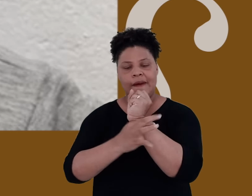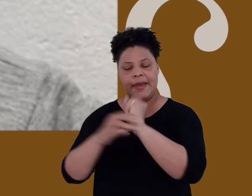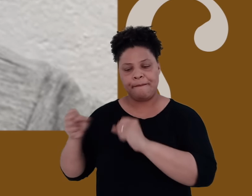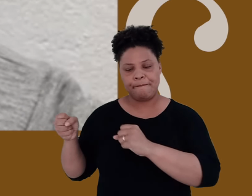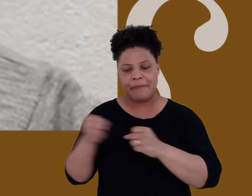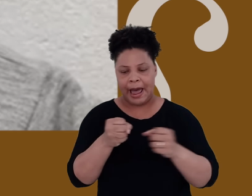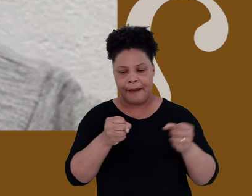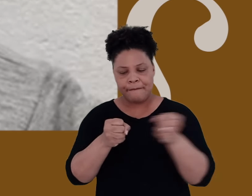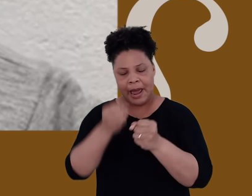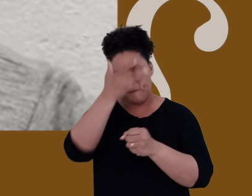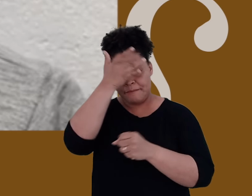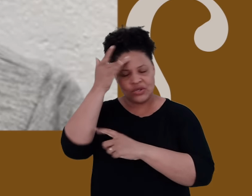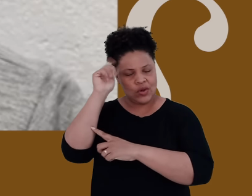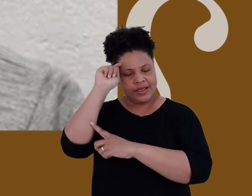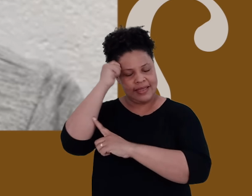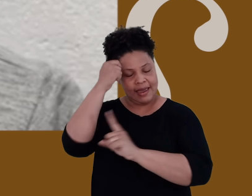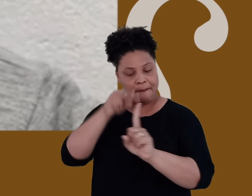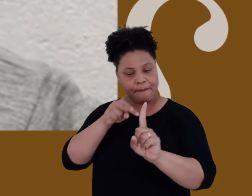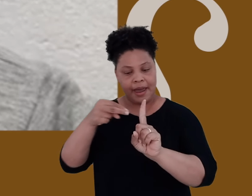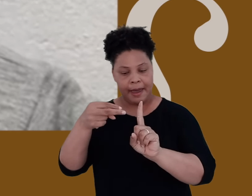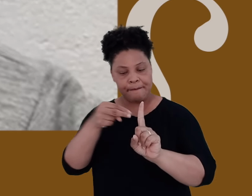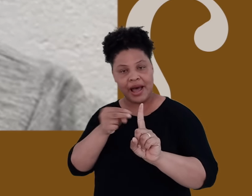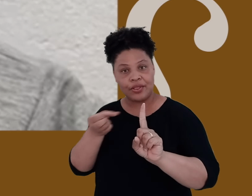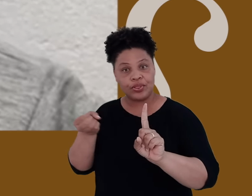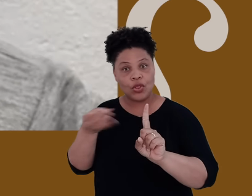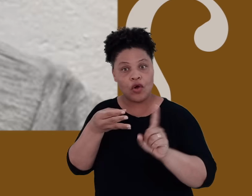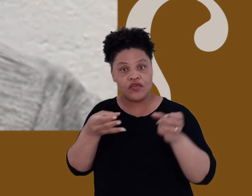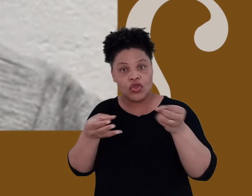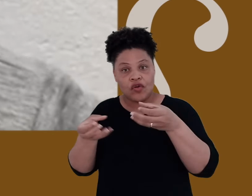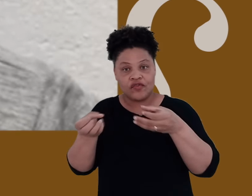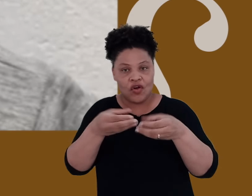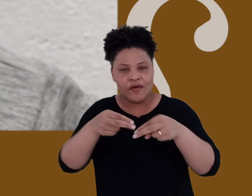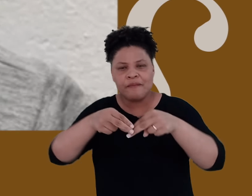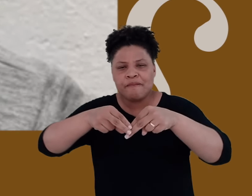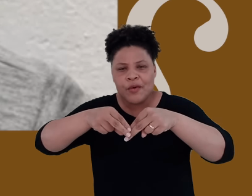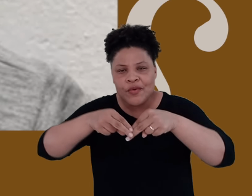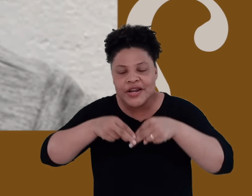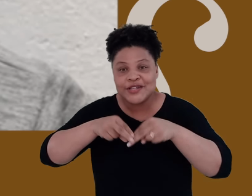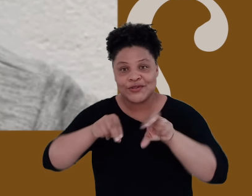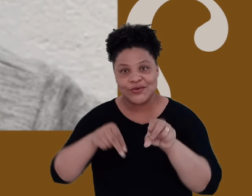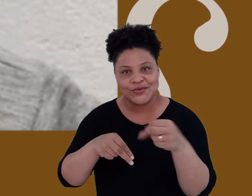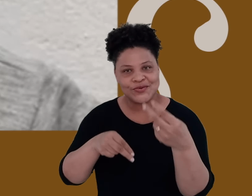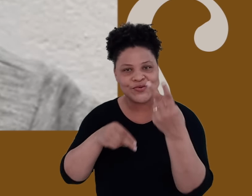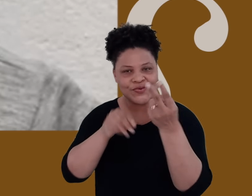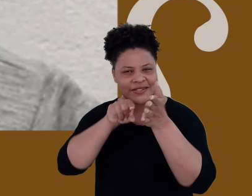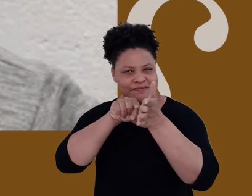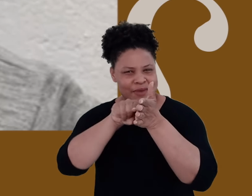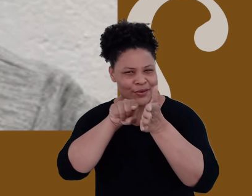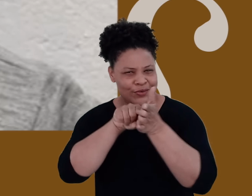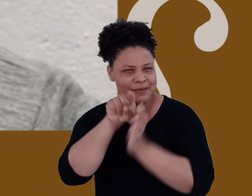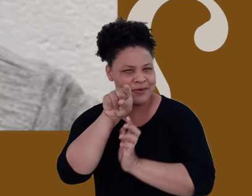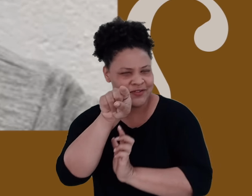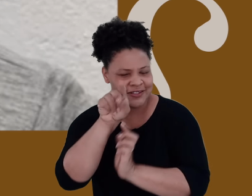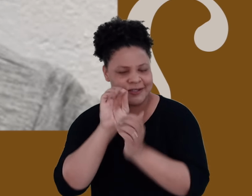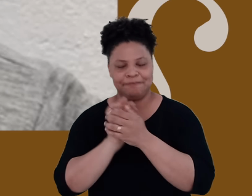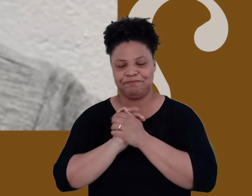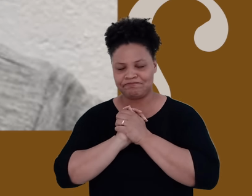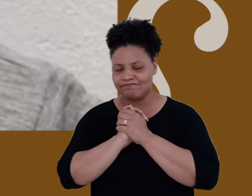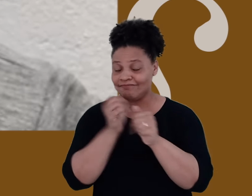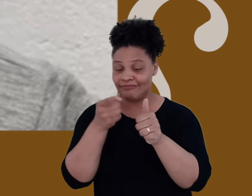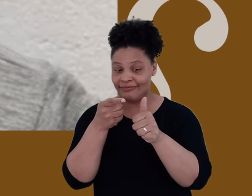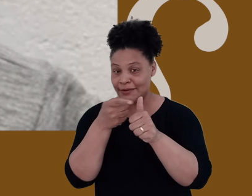brasileiro a partir de novas perspectivas. Por isso, Djamila, eu gostaria de fazer duas perguntas para você.